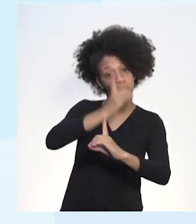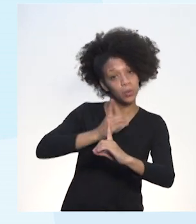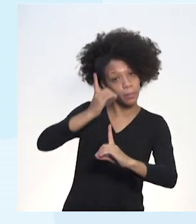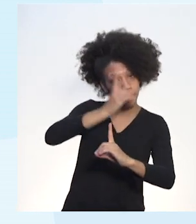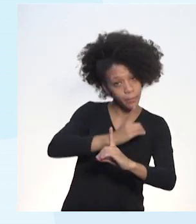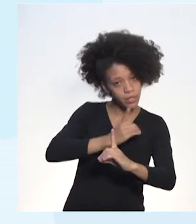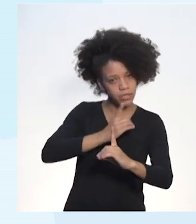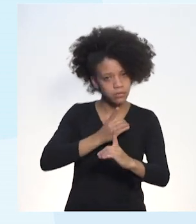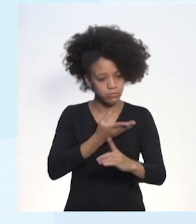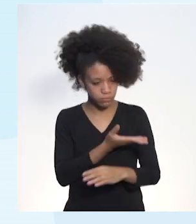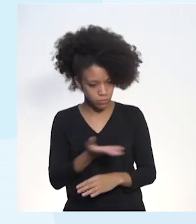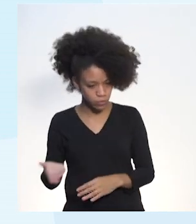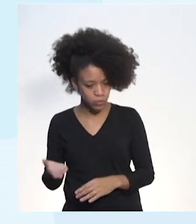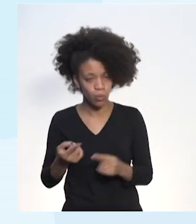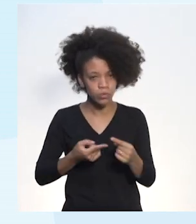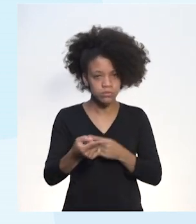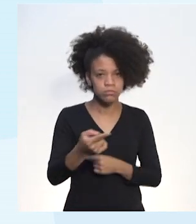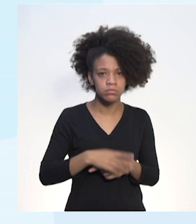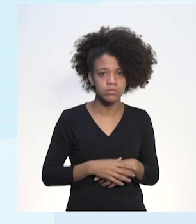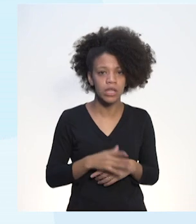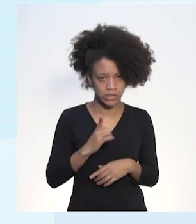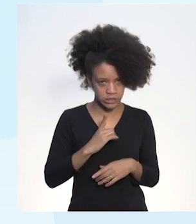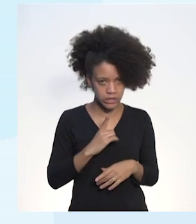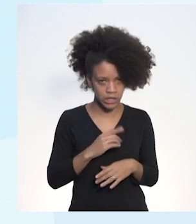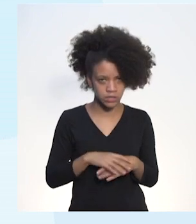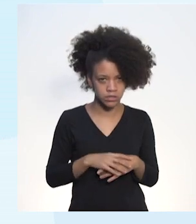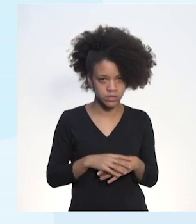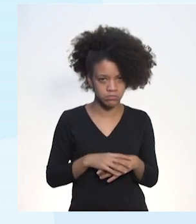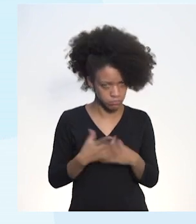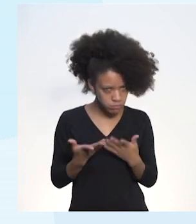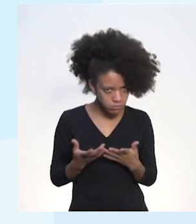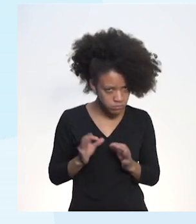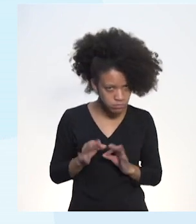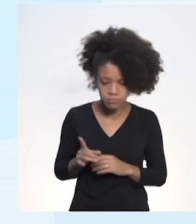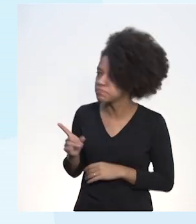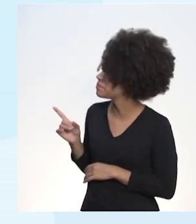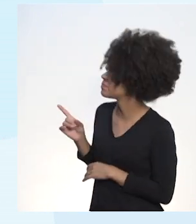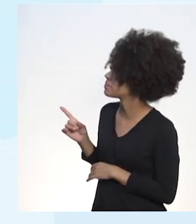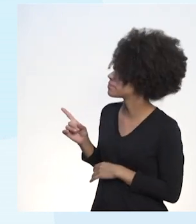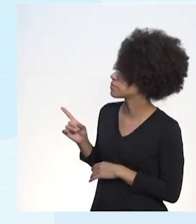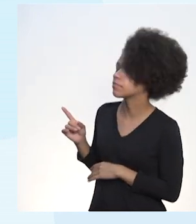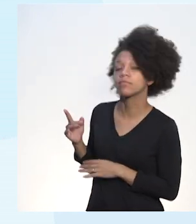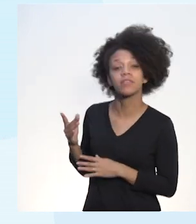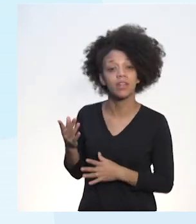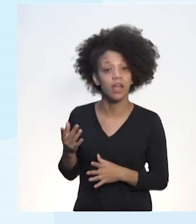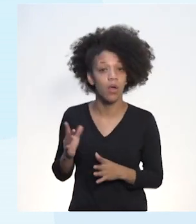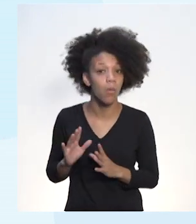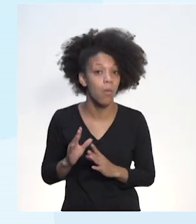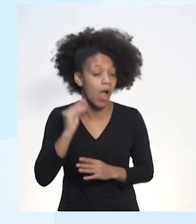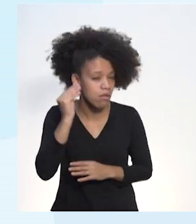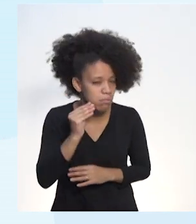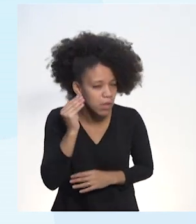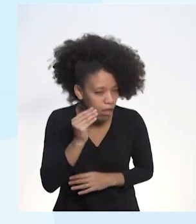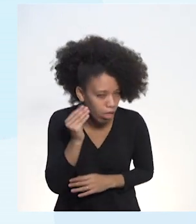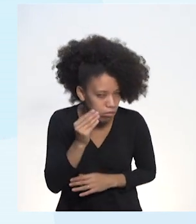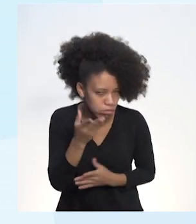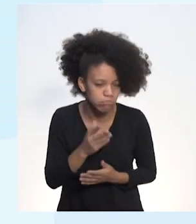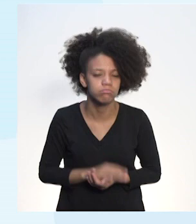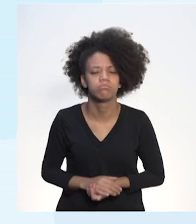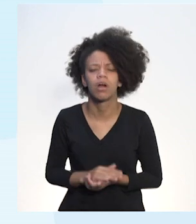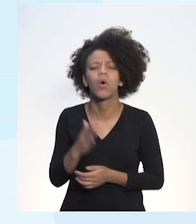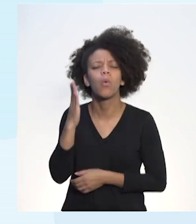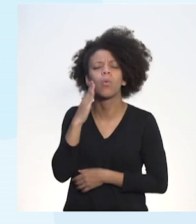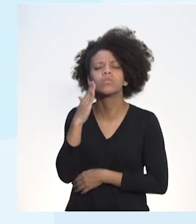esses os dias que compõem a nossa semana? Então, esse é o nosso evento, o nosso experimento, né? Então, eu quero